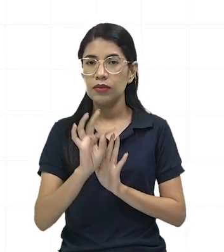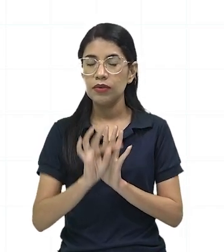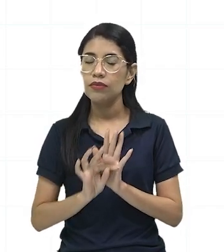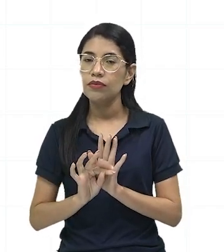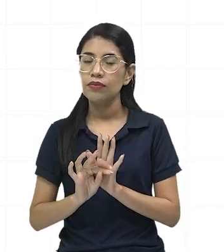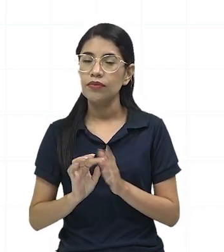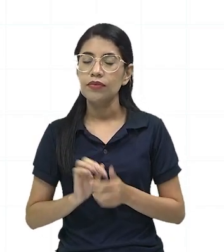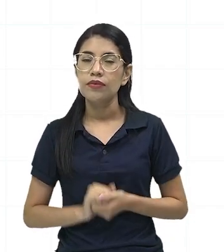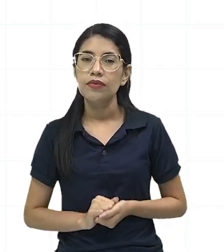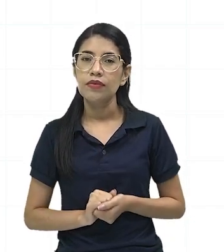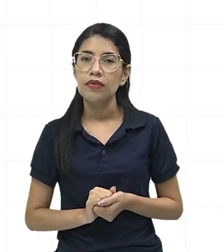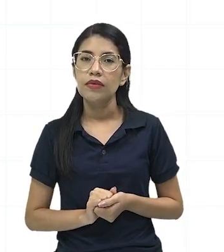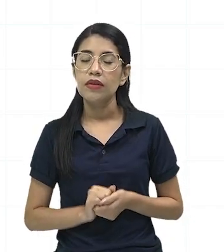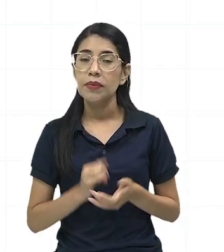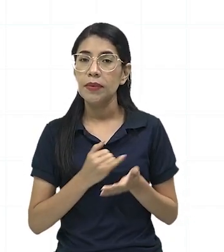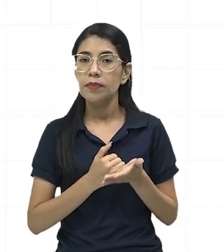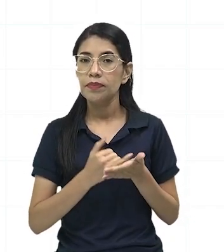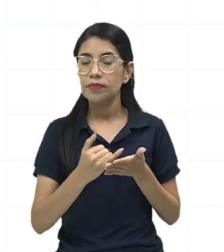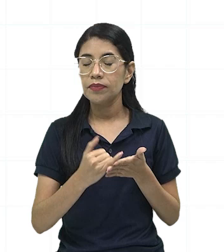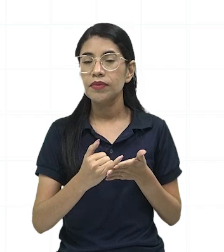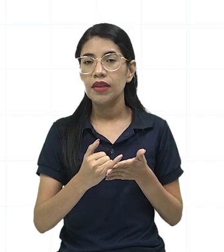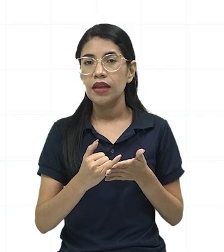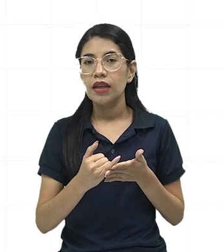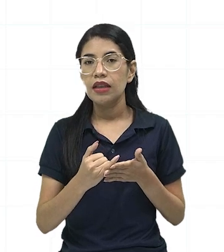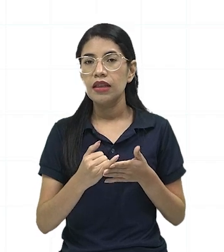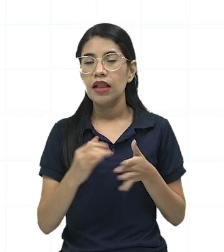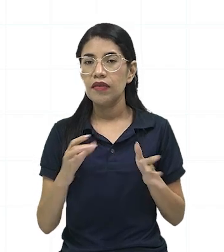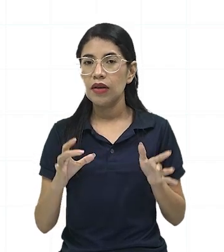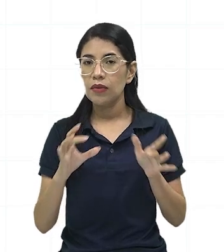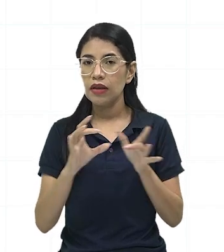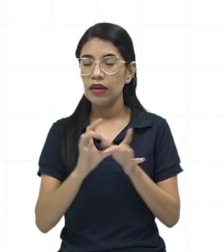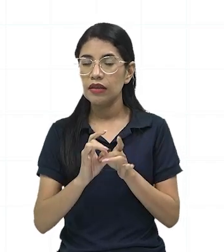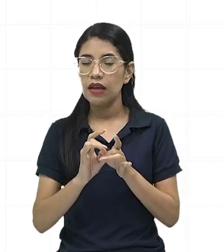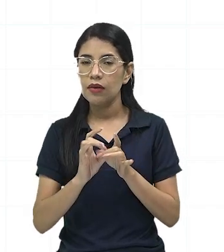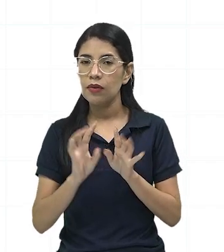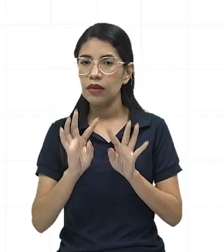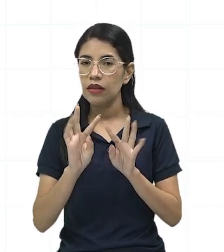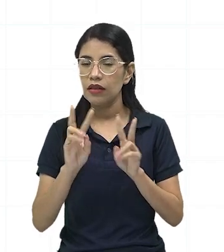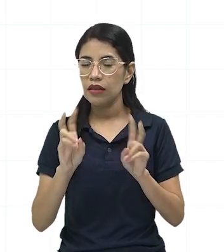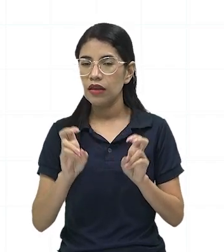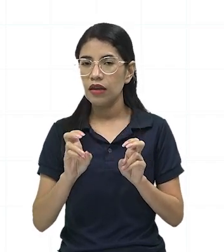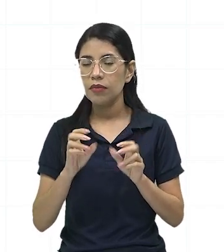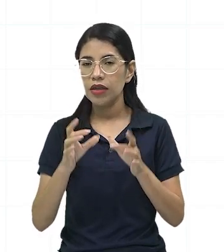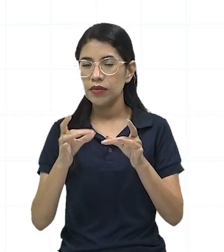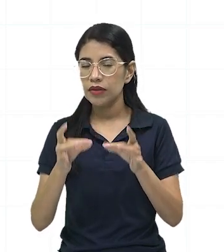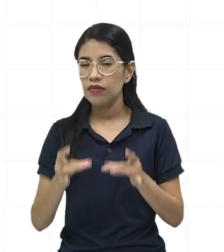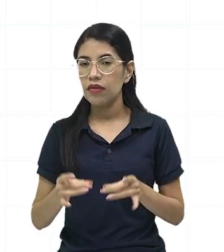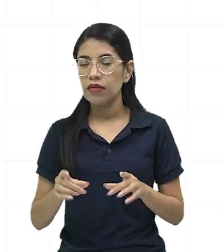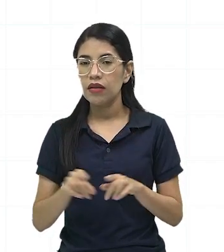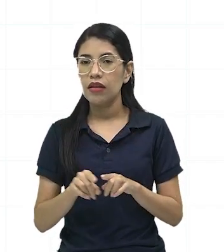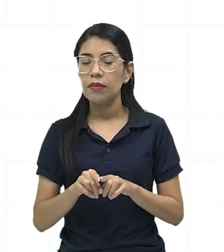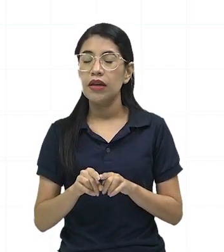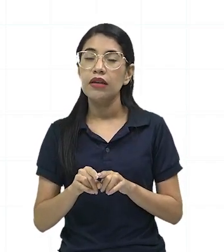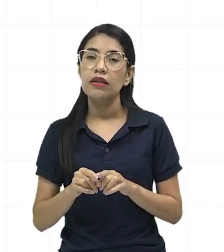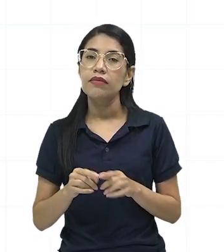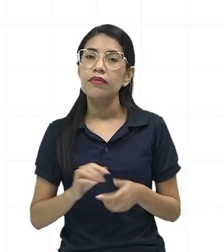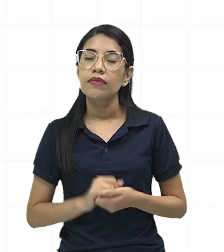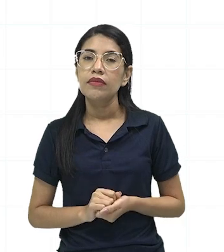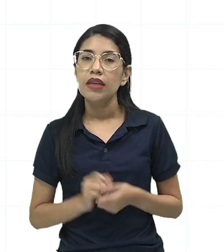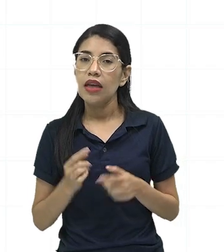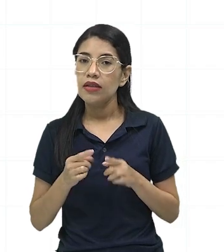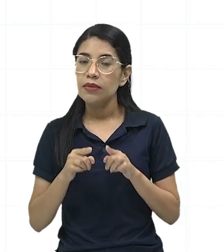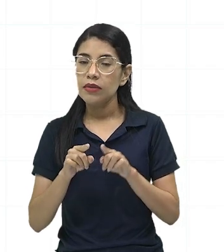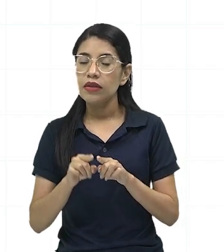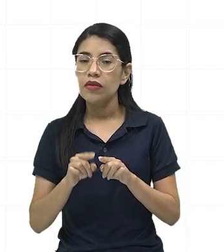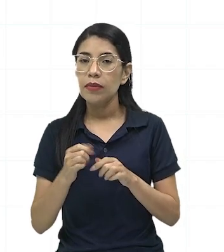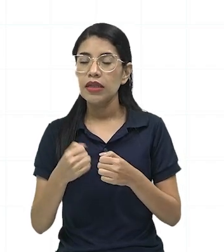próxima. Então a minha introdução, ela vai ter conexão temática com o meu desenvolvimento, ao mesmo tempo em que eu vou utilizar termos para fazer